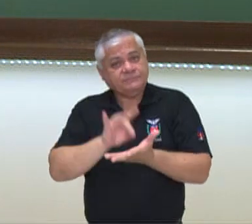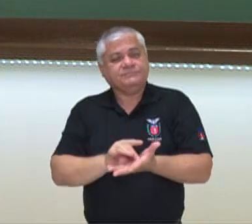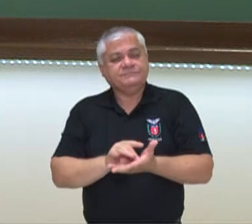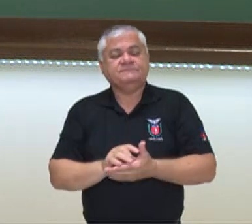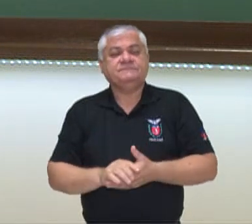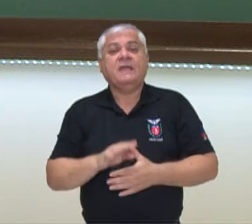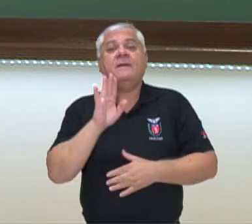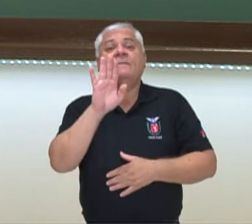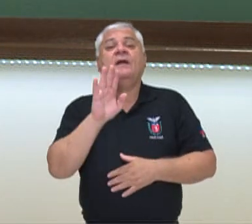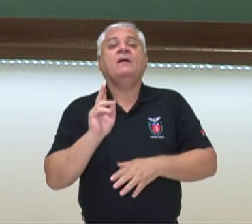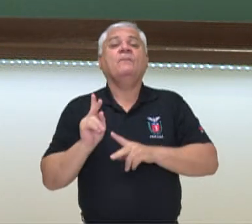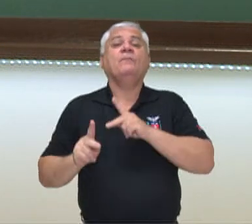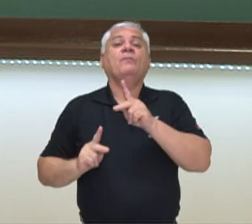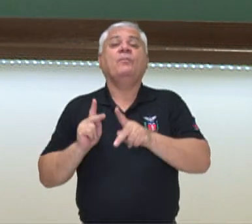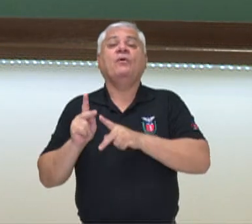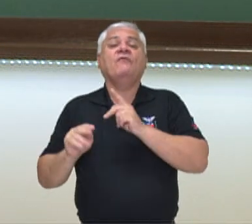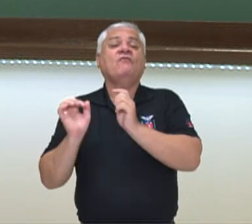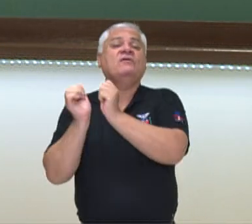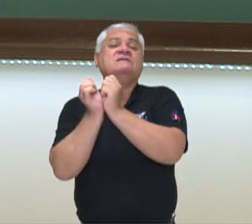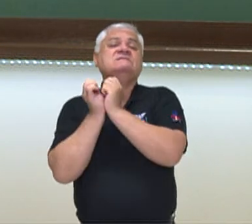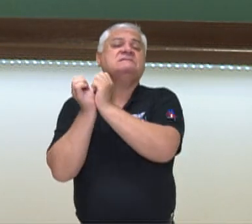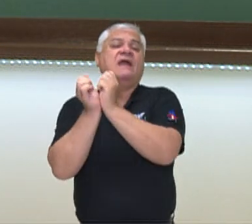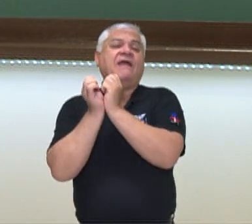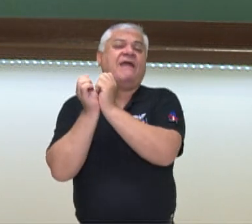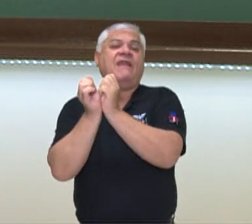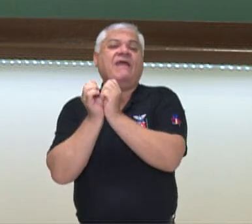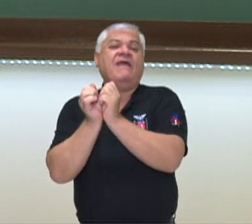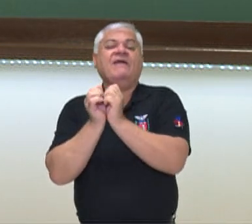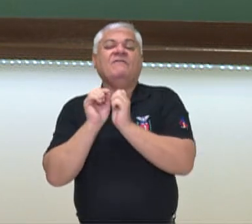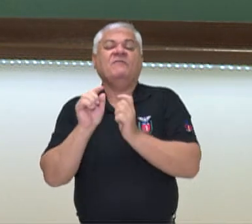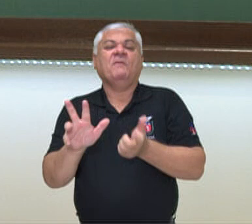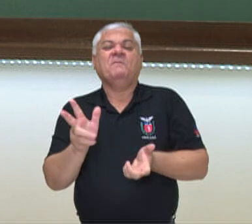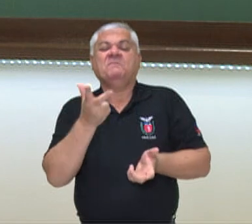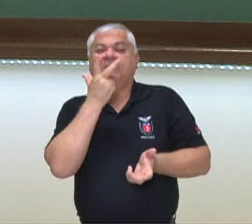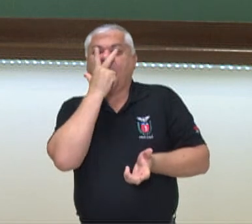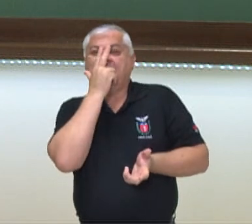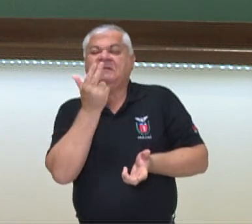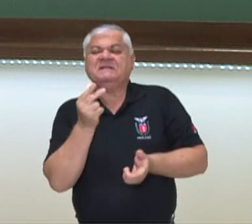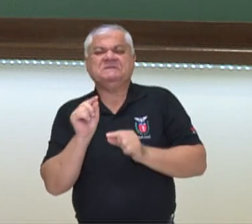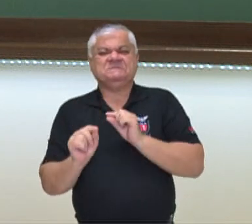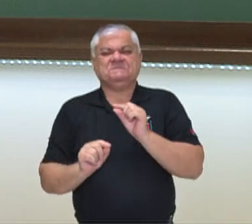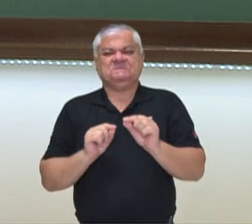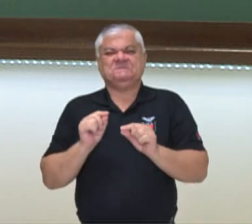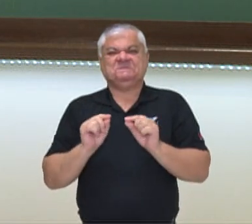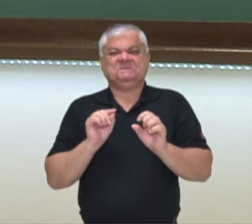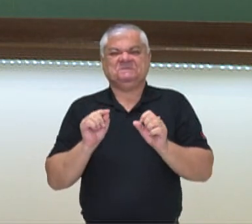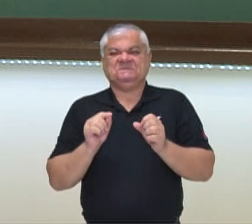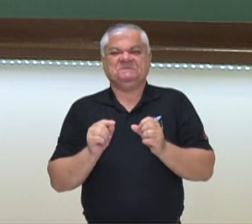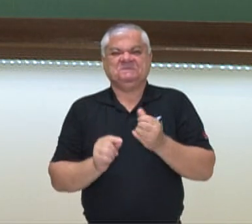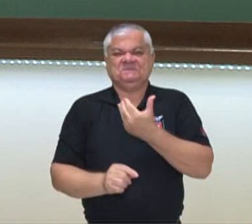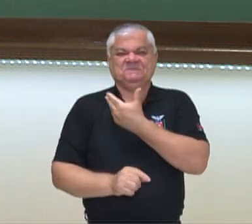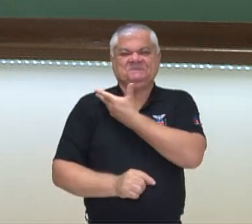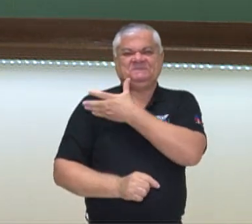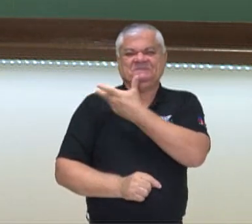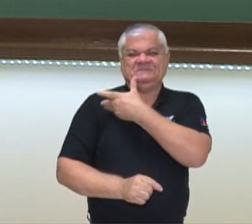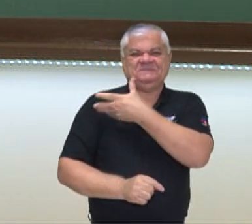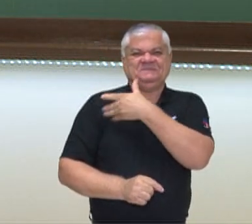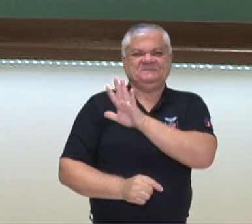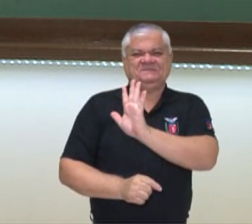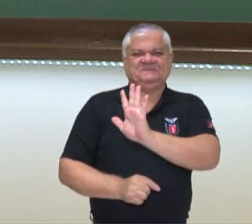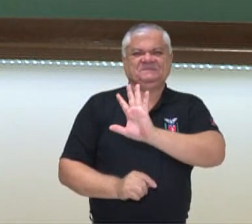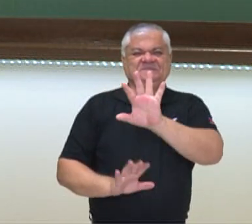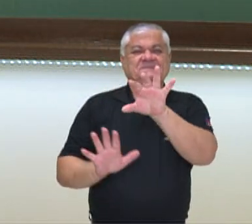esse povo que estava escravizado aqui no Brasil, para poder esconder essa luta, né,